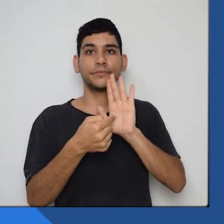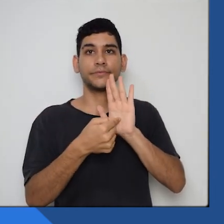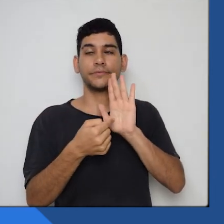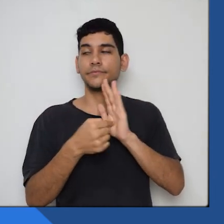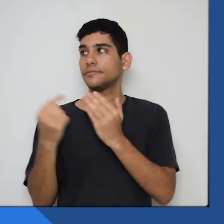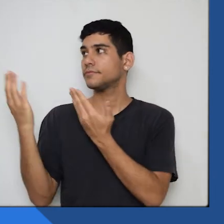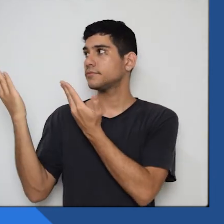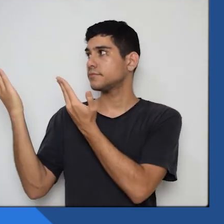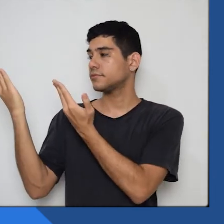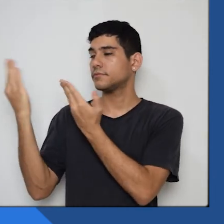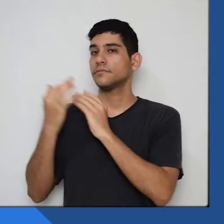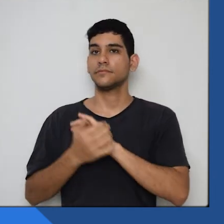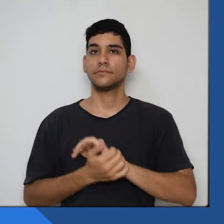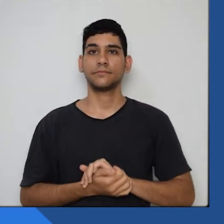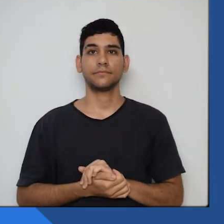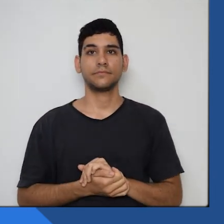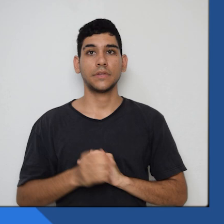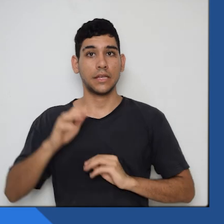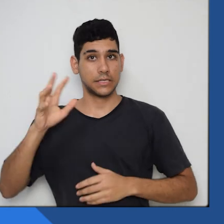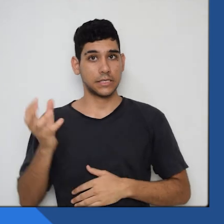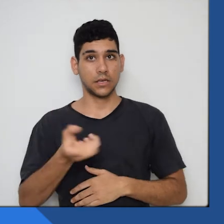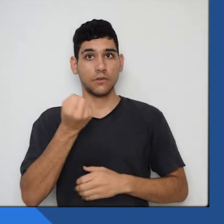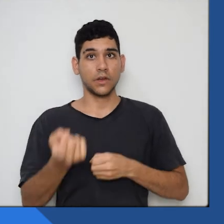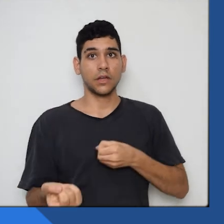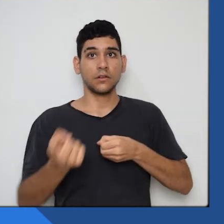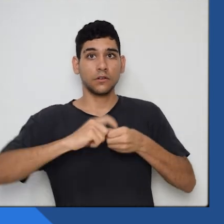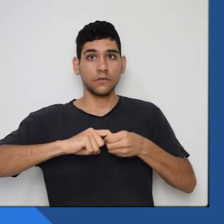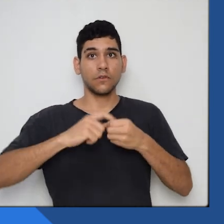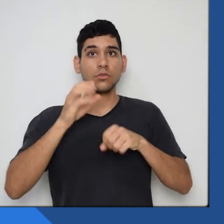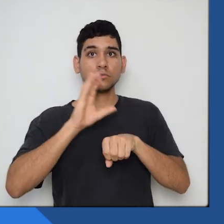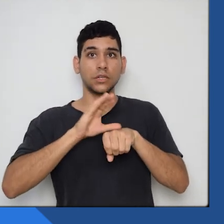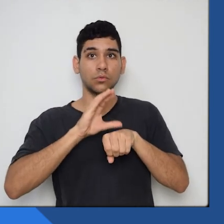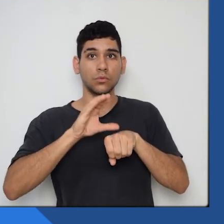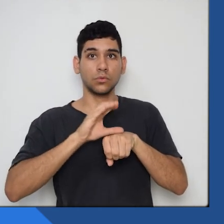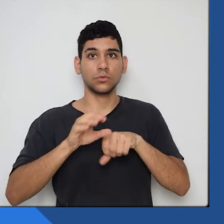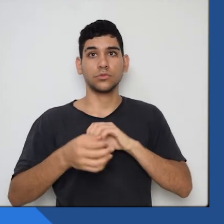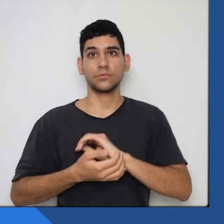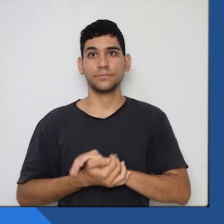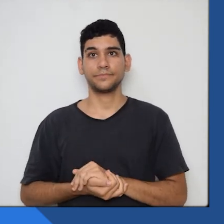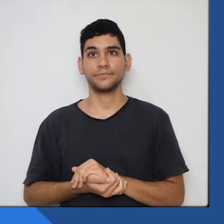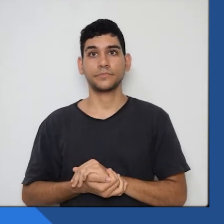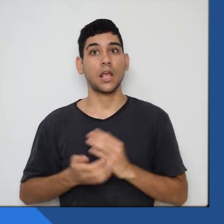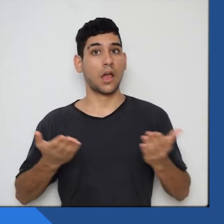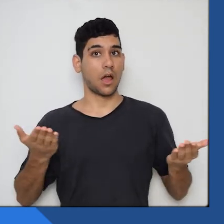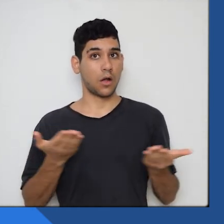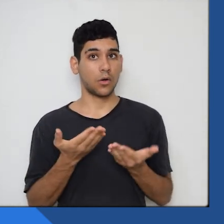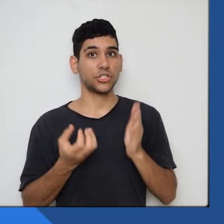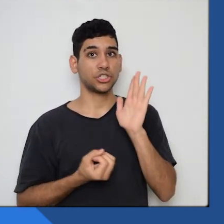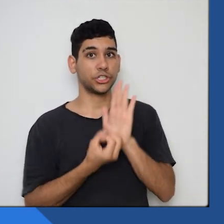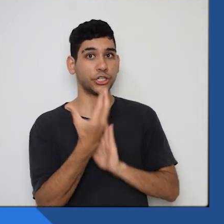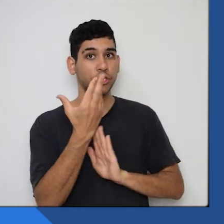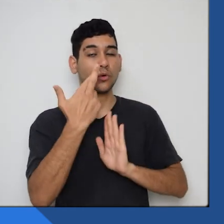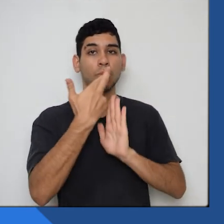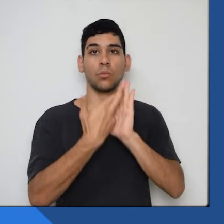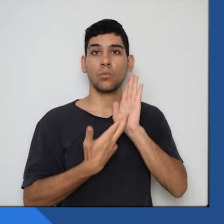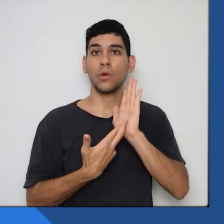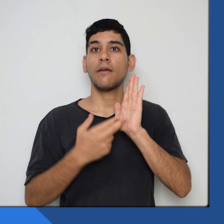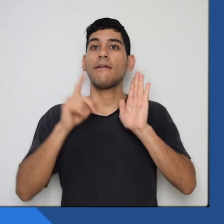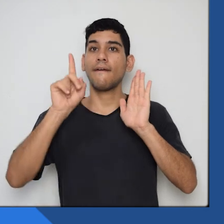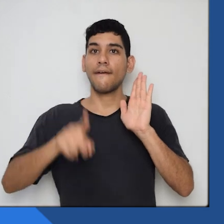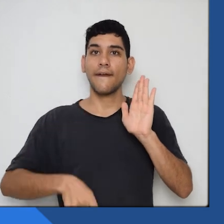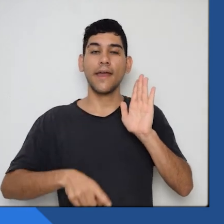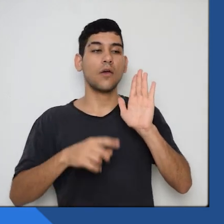eu clico aqui, salvar e voltar ao curso. Nesse momento, a gente criou